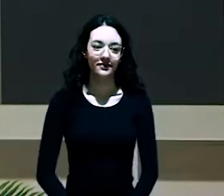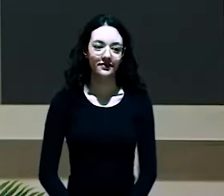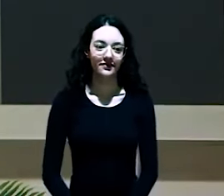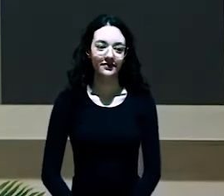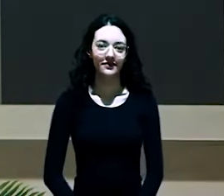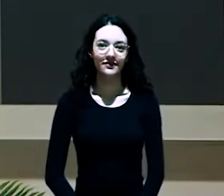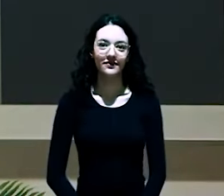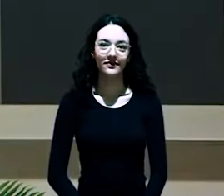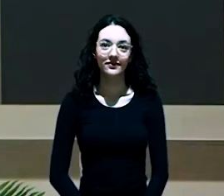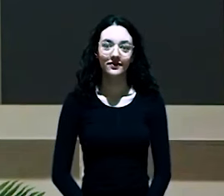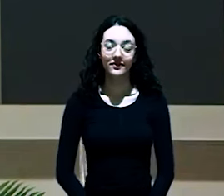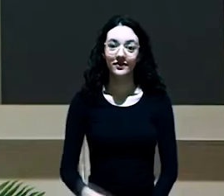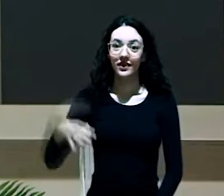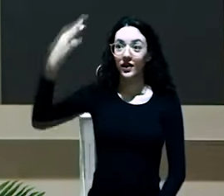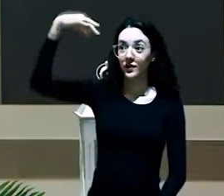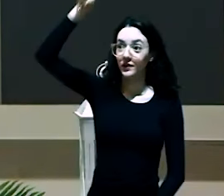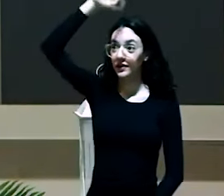Mete o Espírito Santo que faz.